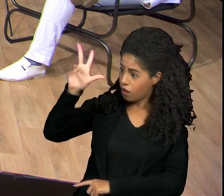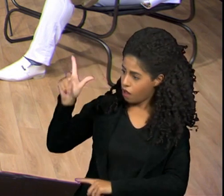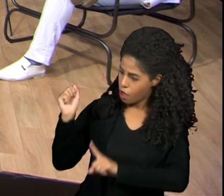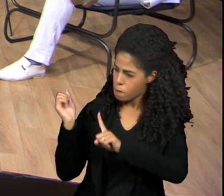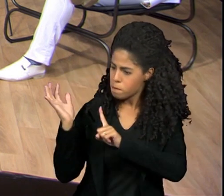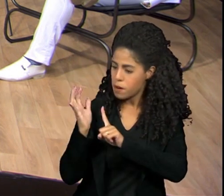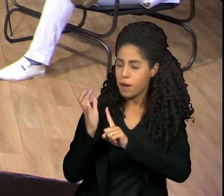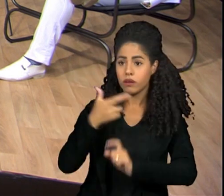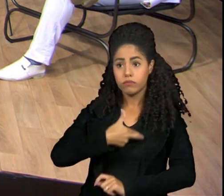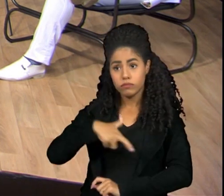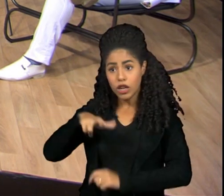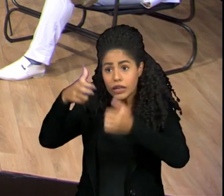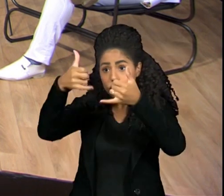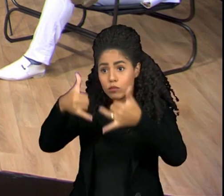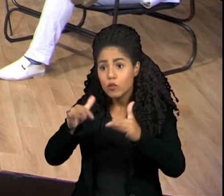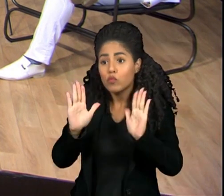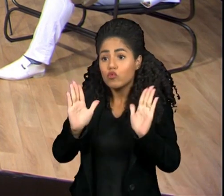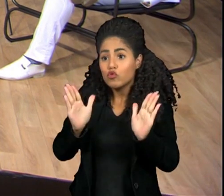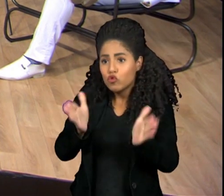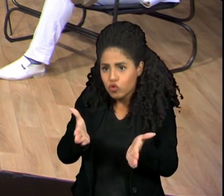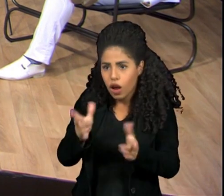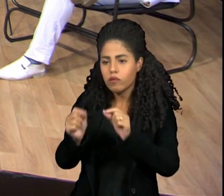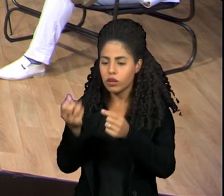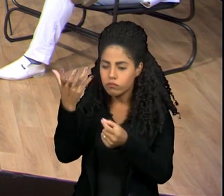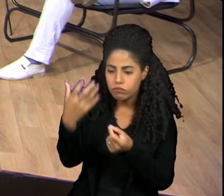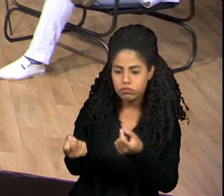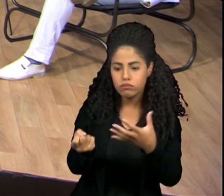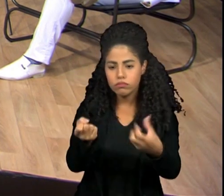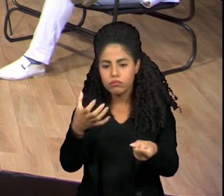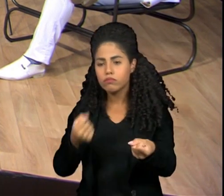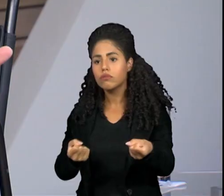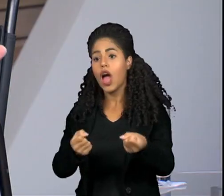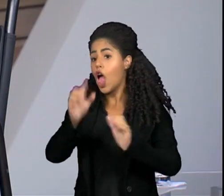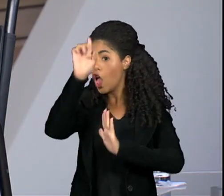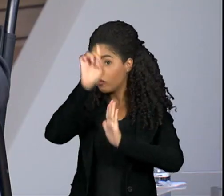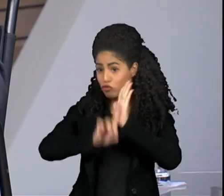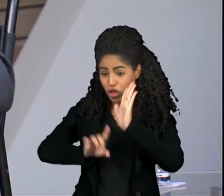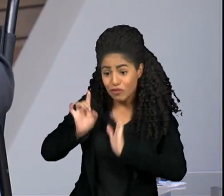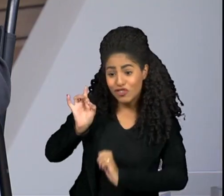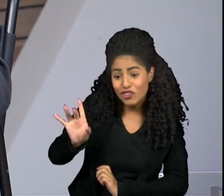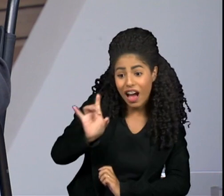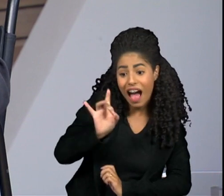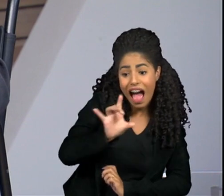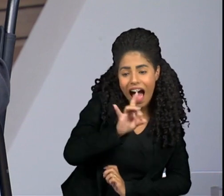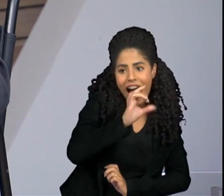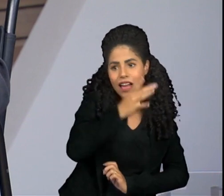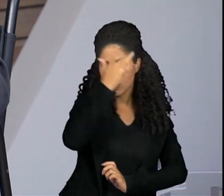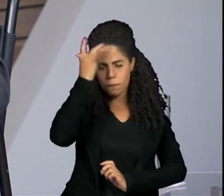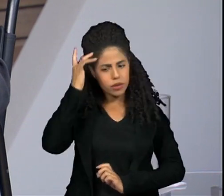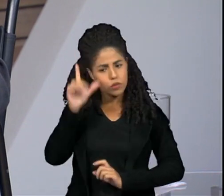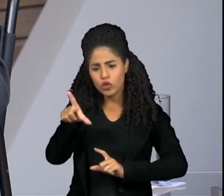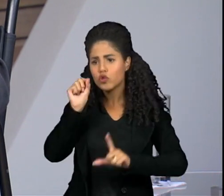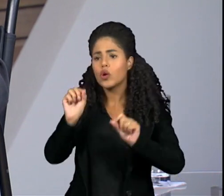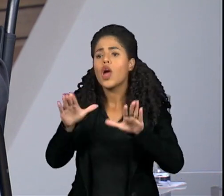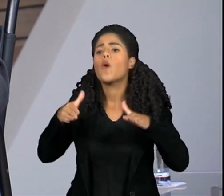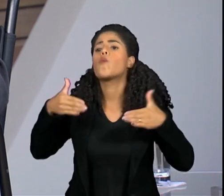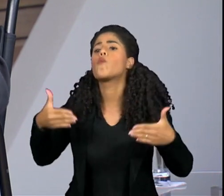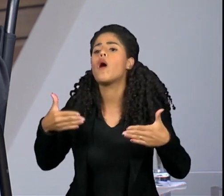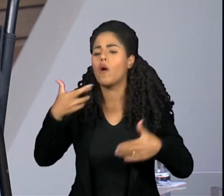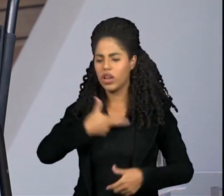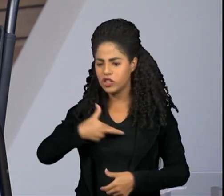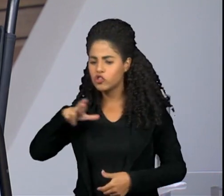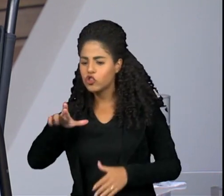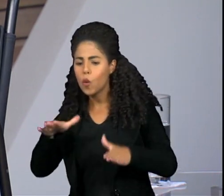está sendo tão bem dito aqui, também aderem, e é um direito humano, né? Quando nós lemos a Declaração Universal dos Direitos Humanos, é